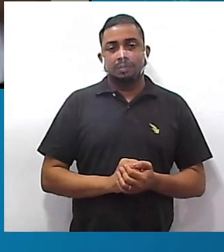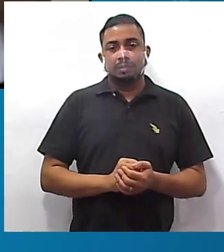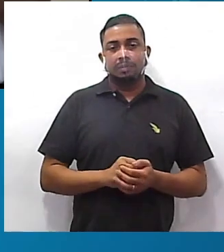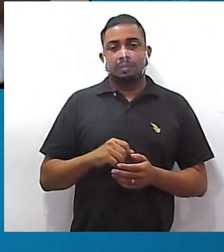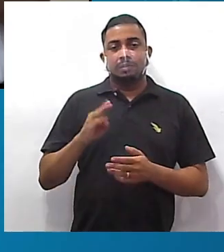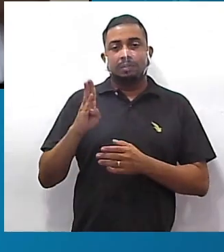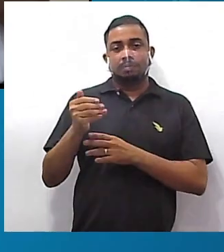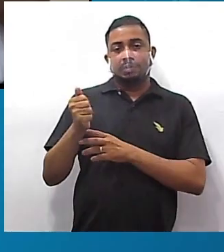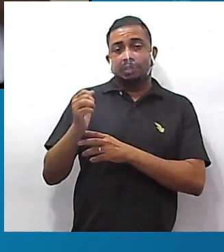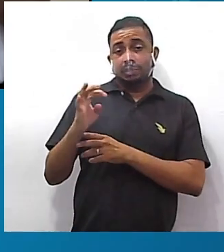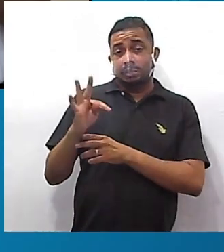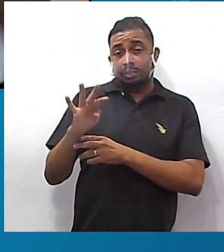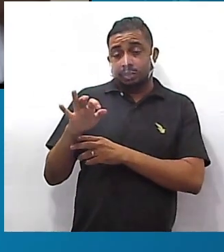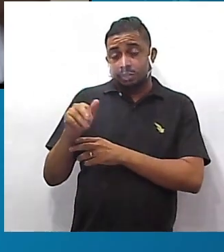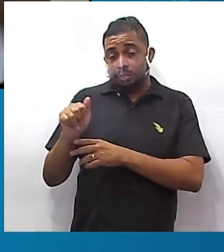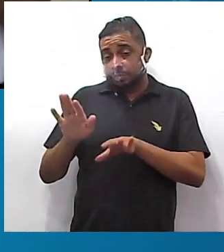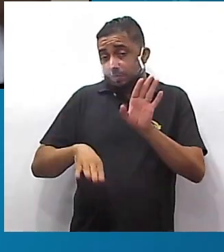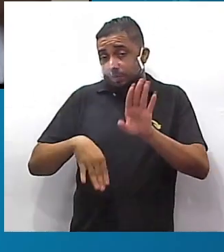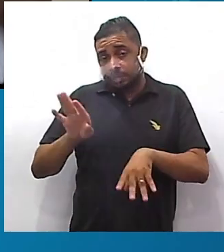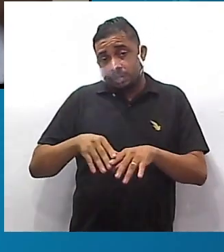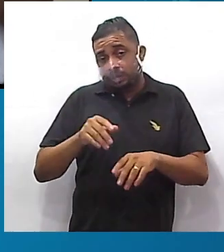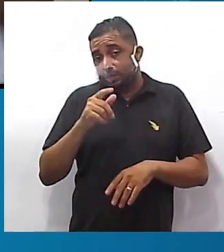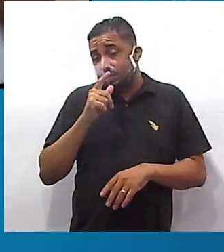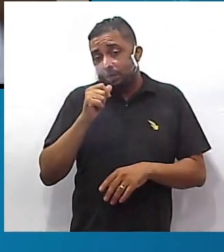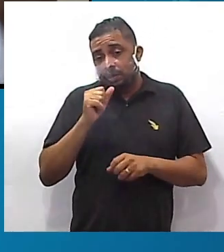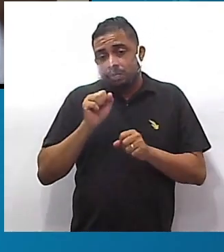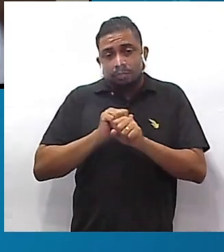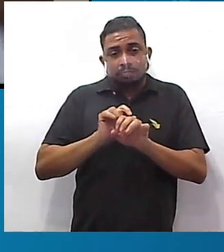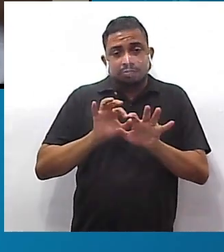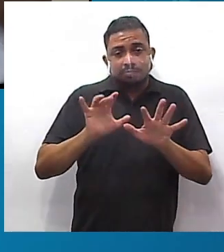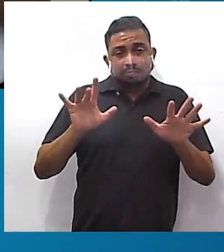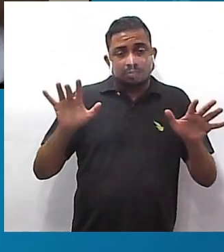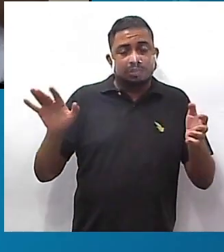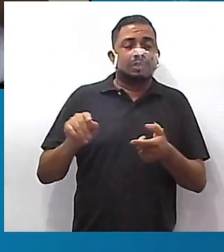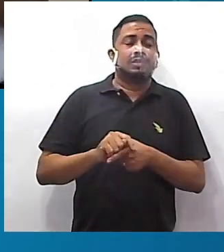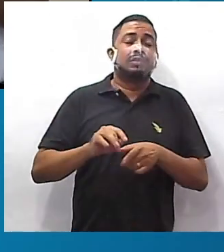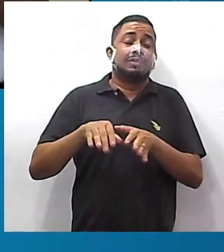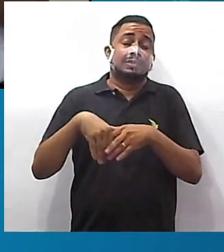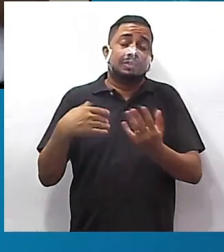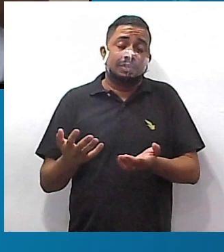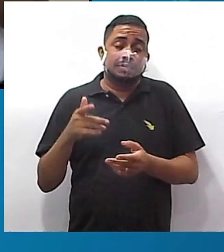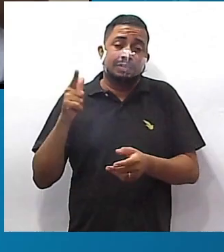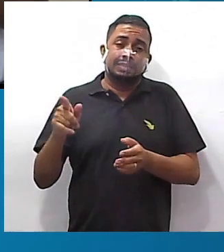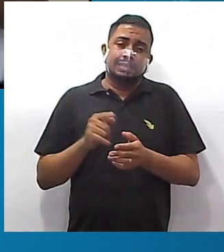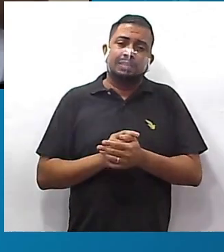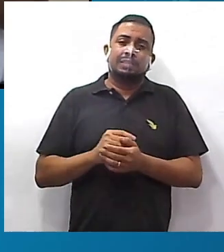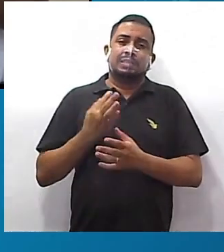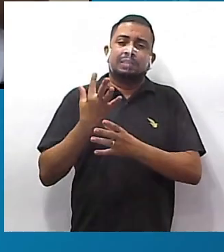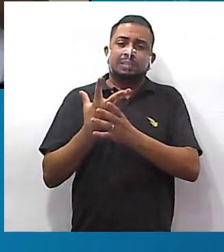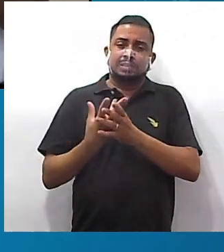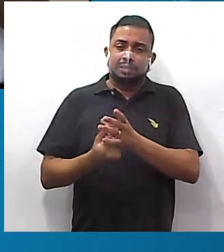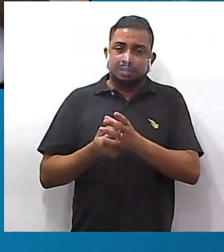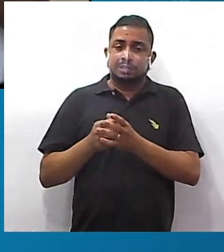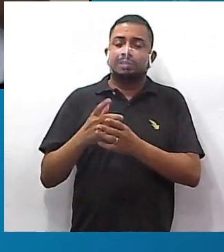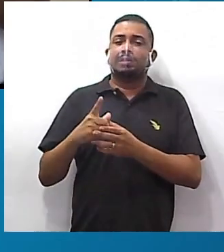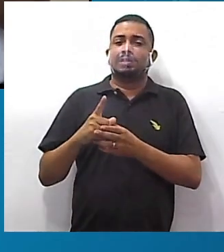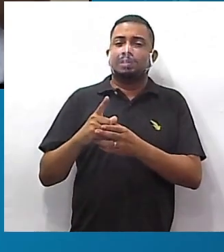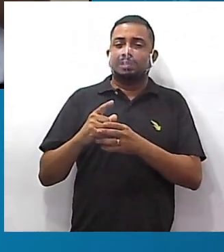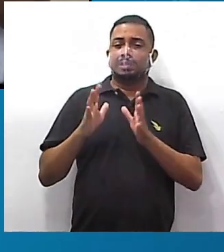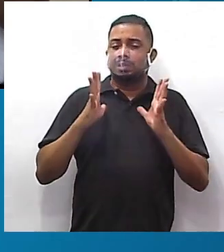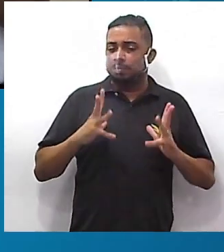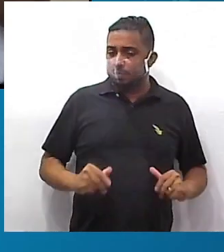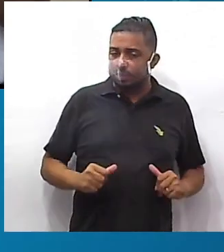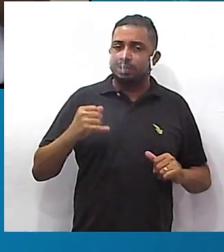Bactérias, dependendo da umidade, pode apresentar bactérias também, né? Então, essa limpeza do filtro de ar é